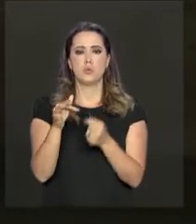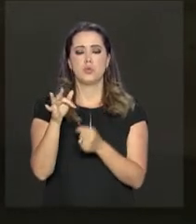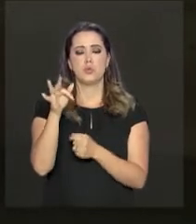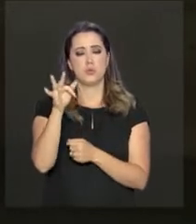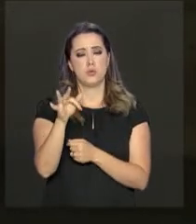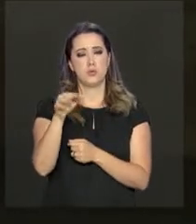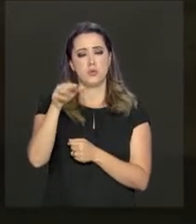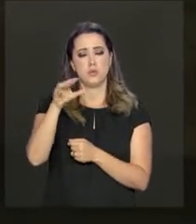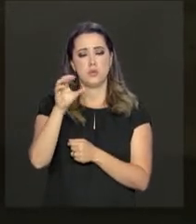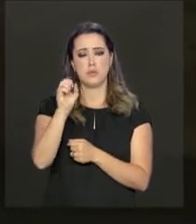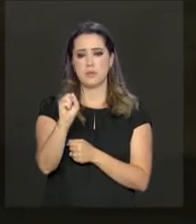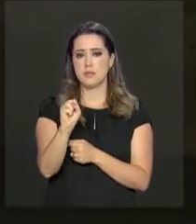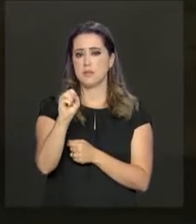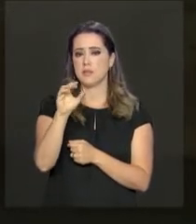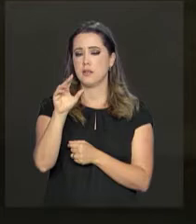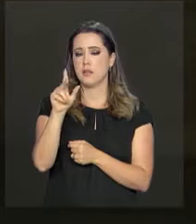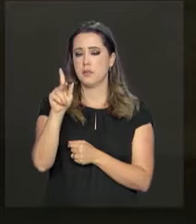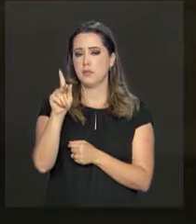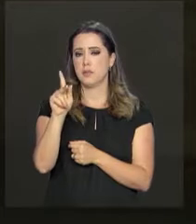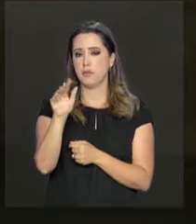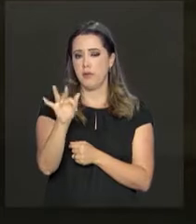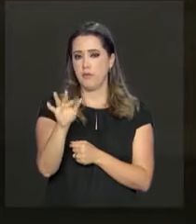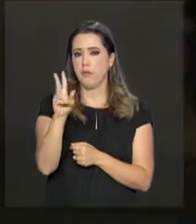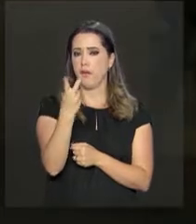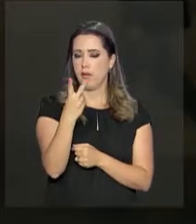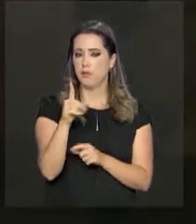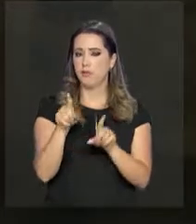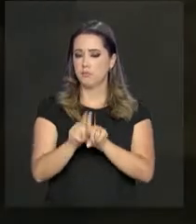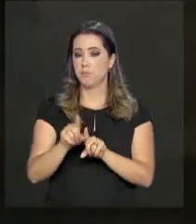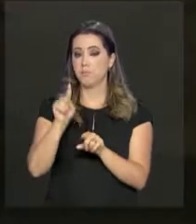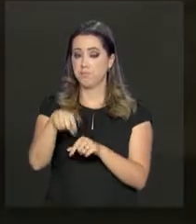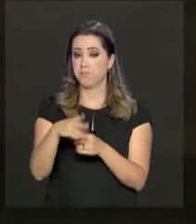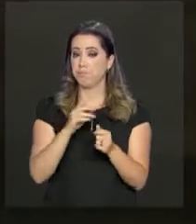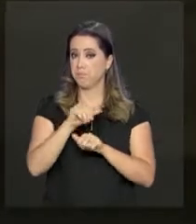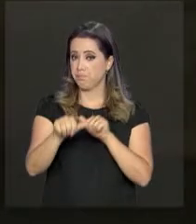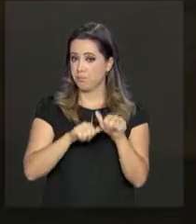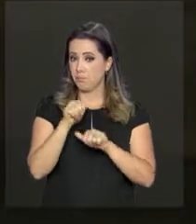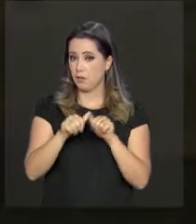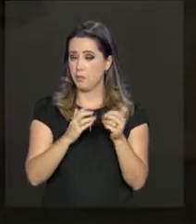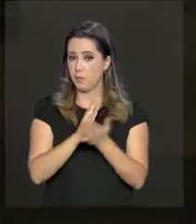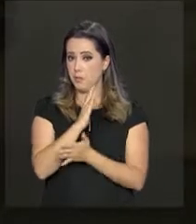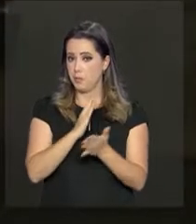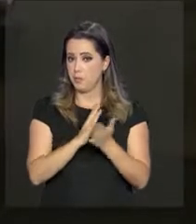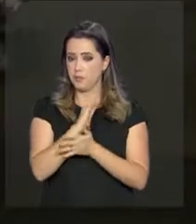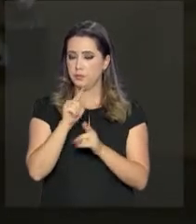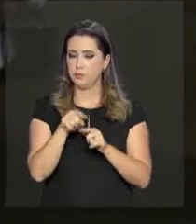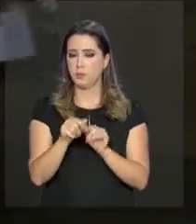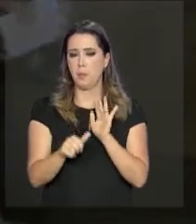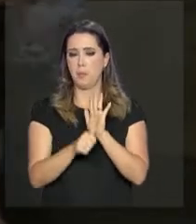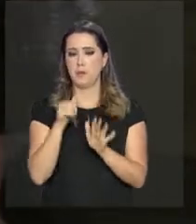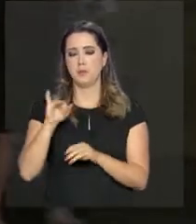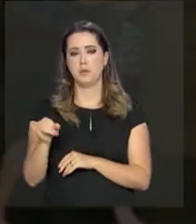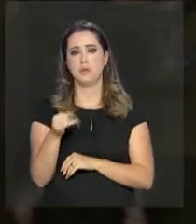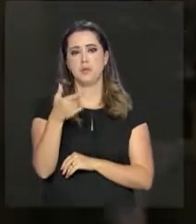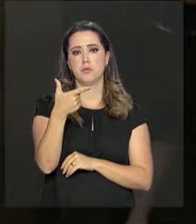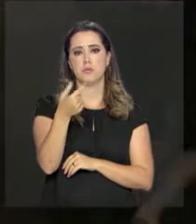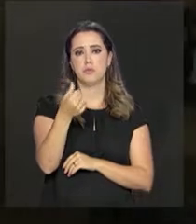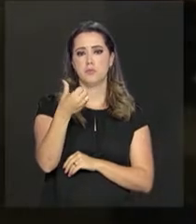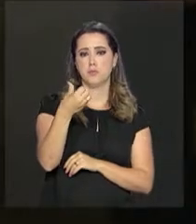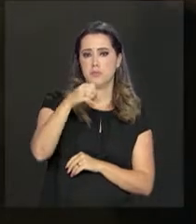o sfh as mudanças aprovadas passam a valer a partir de 1º de janeiro de